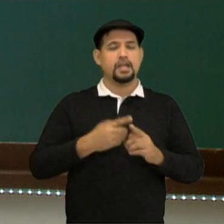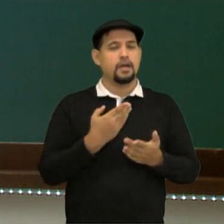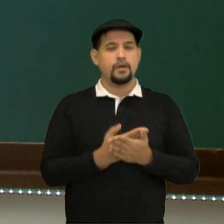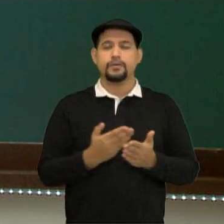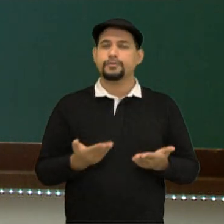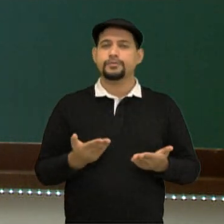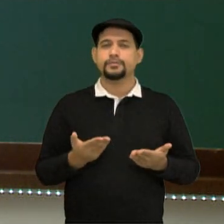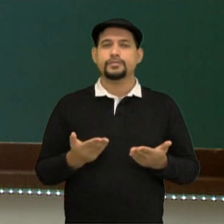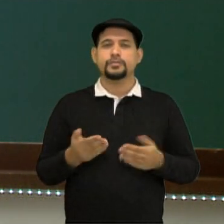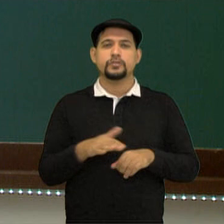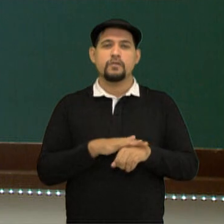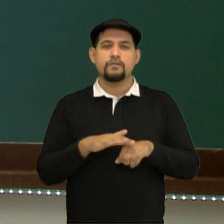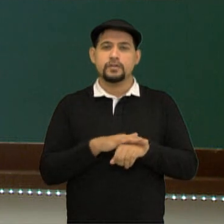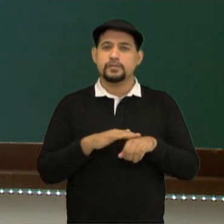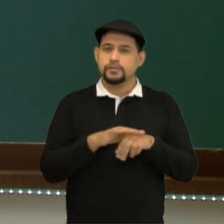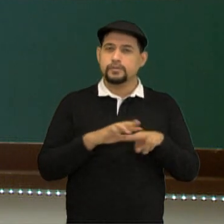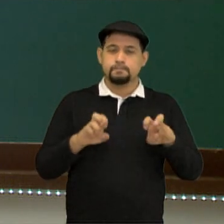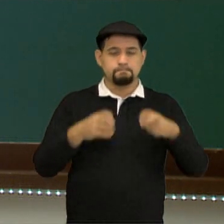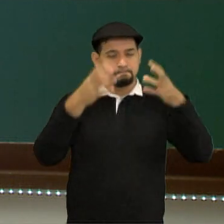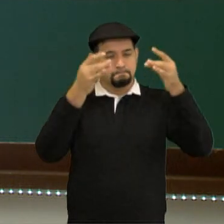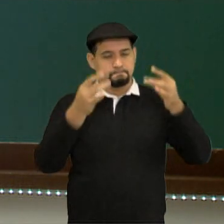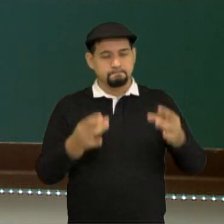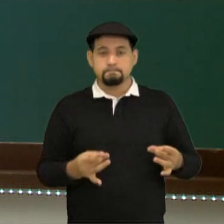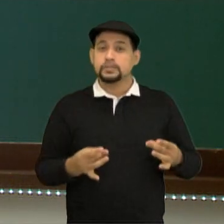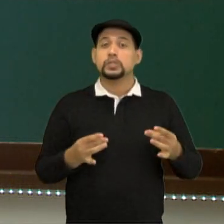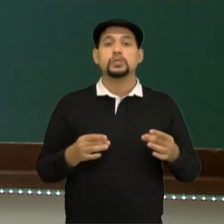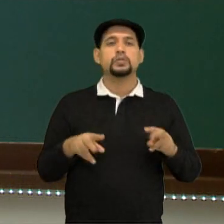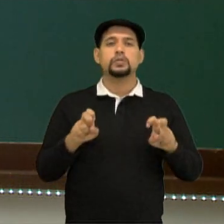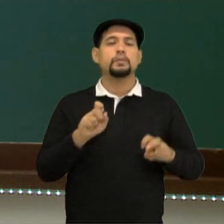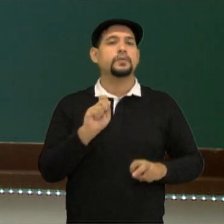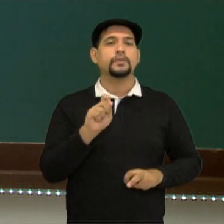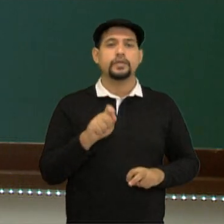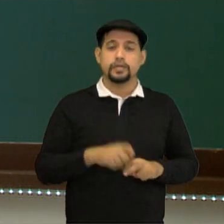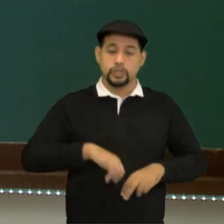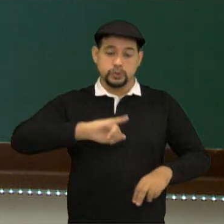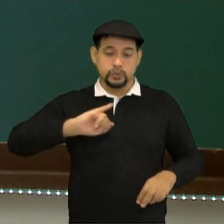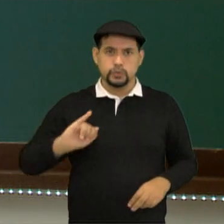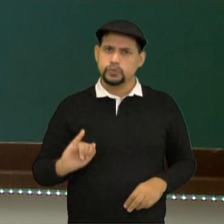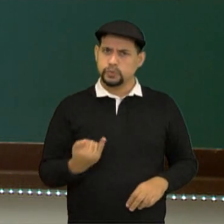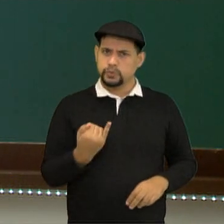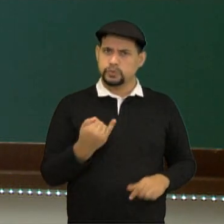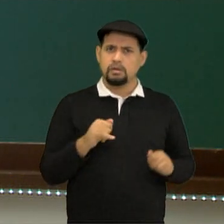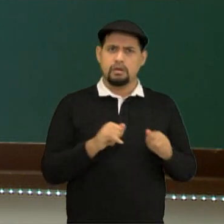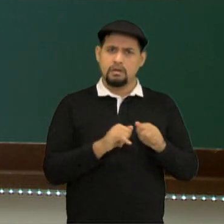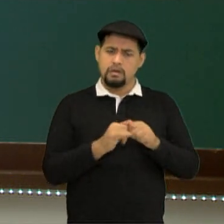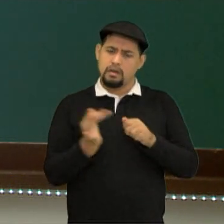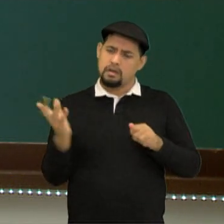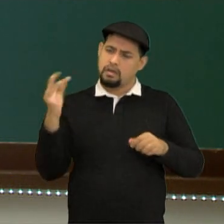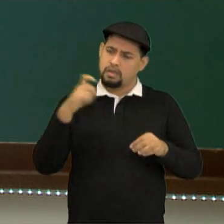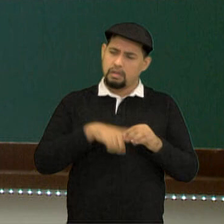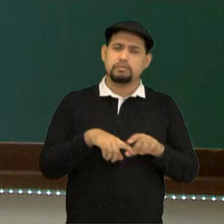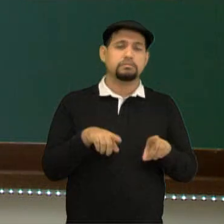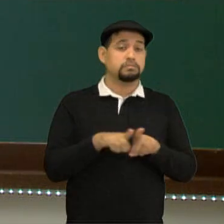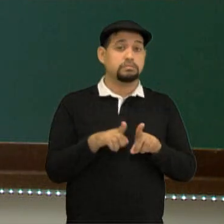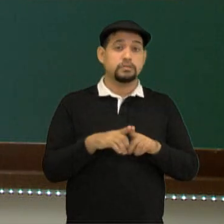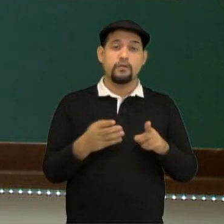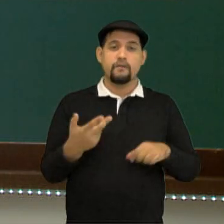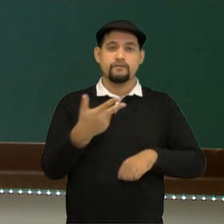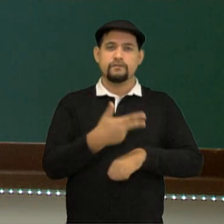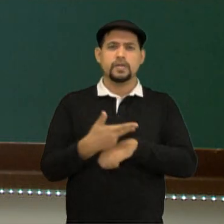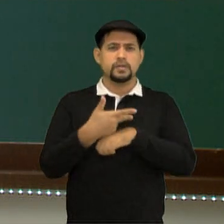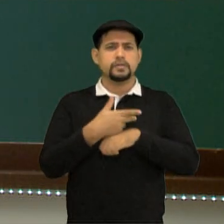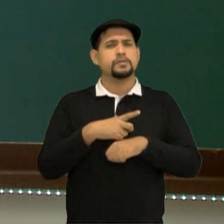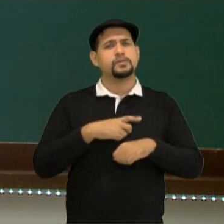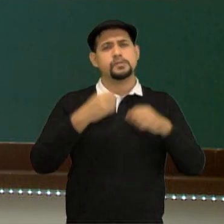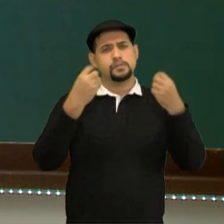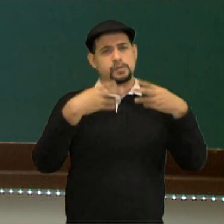gente conversou especificamente a respeito de juros, fazemos a retomada. Então, nesse vídeo, a gente